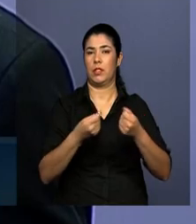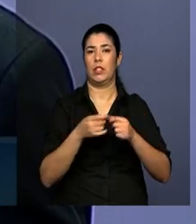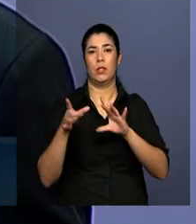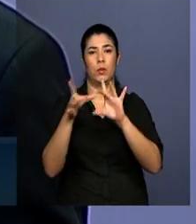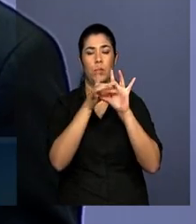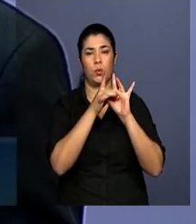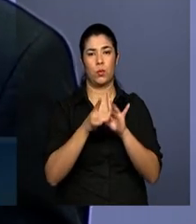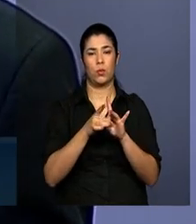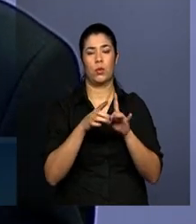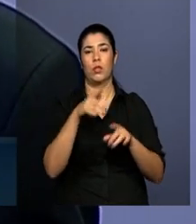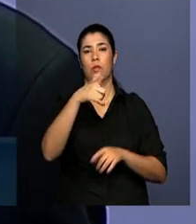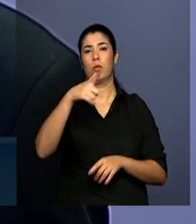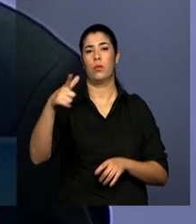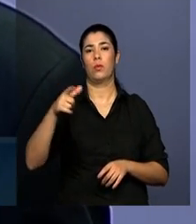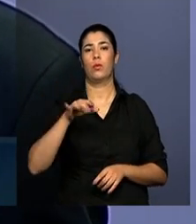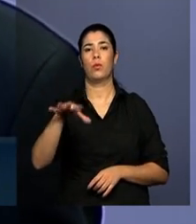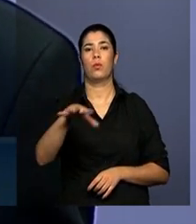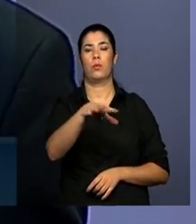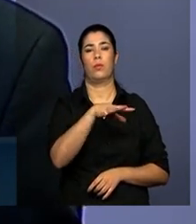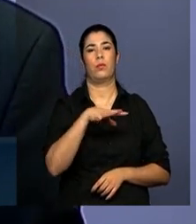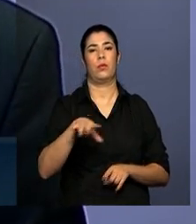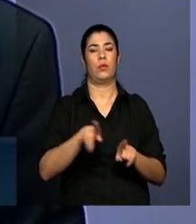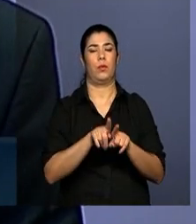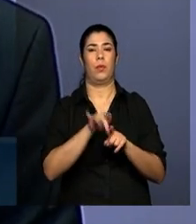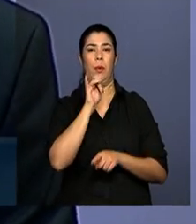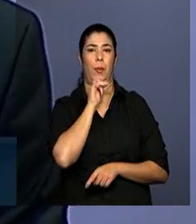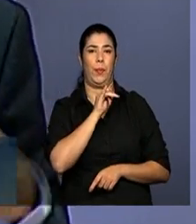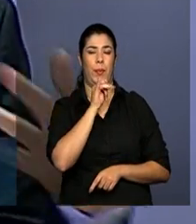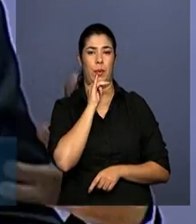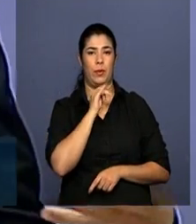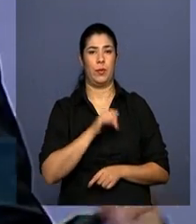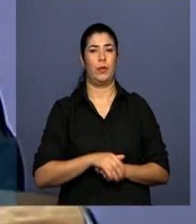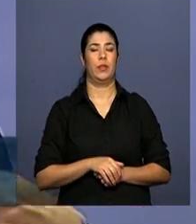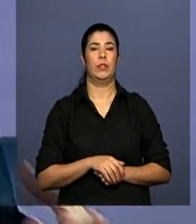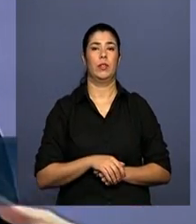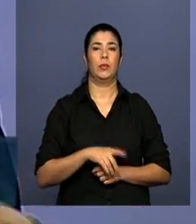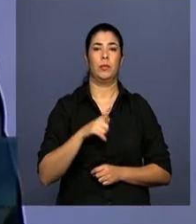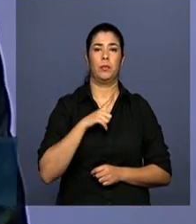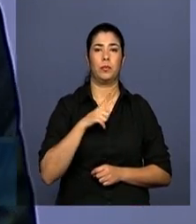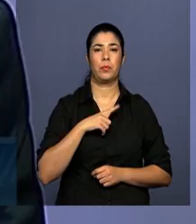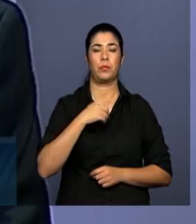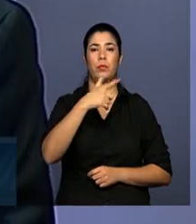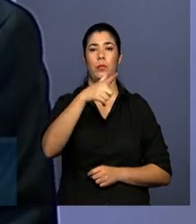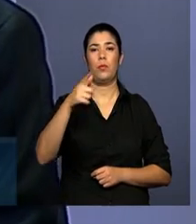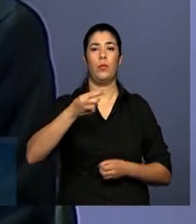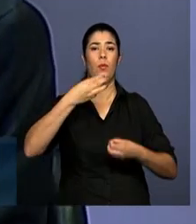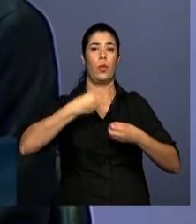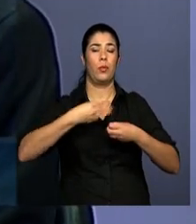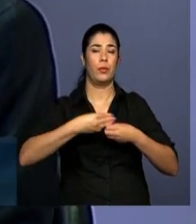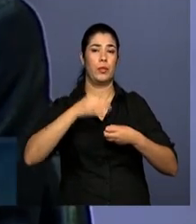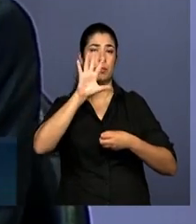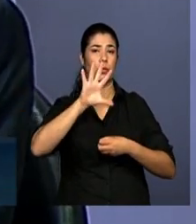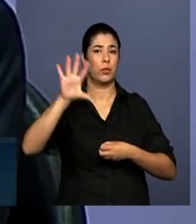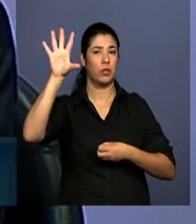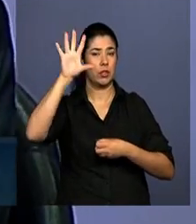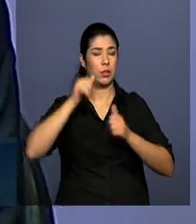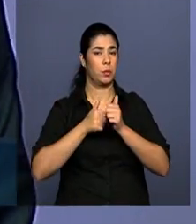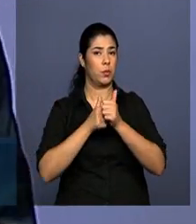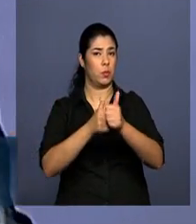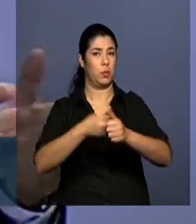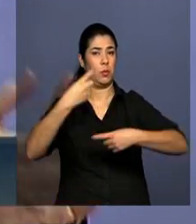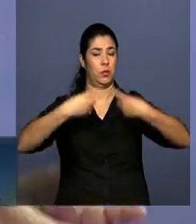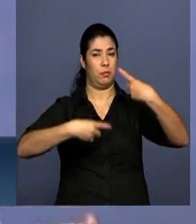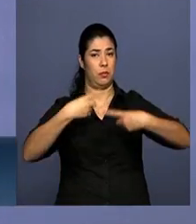envolve, inclusive, outros setores, as áreas em que municípios e estados constituíram para poder conduzir as políticas